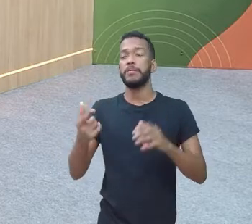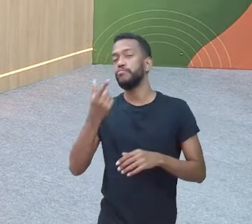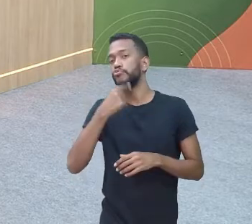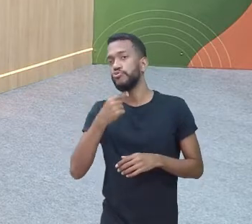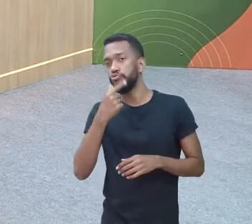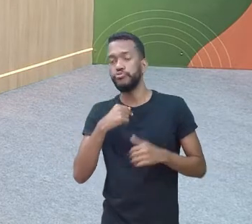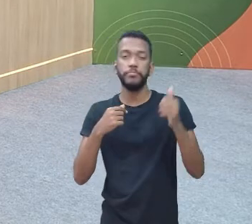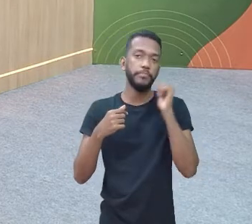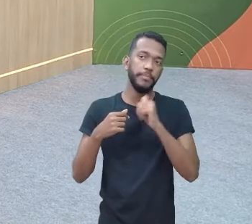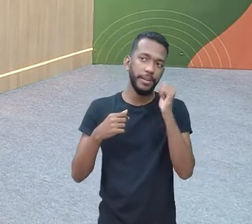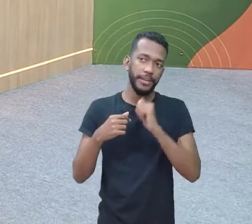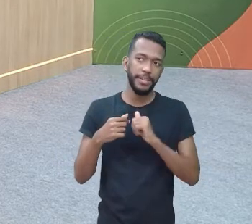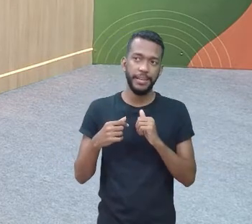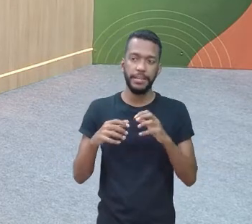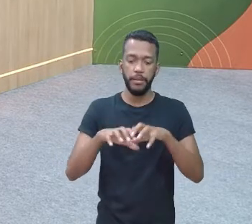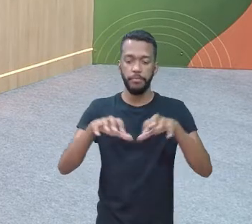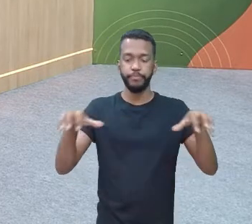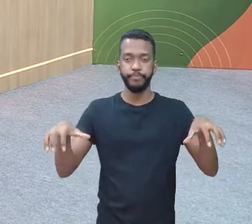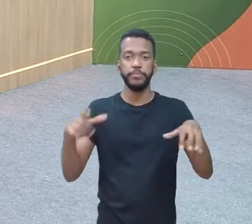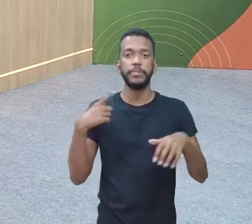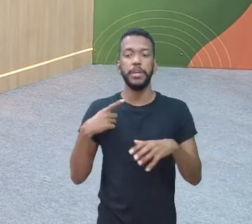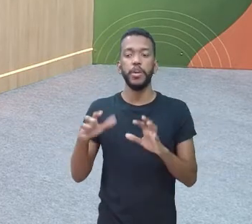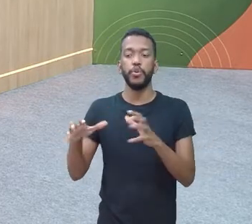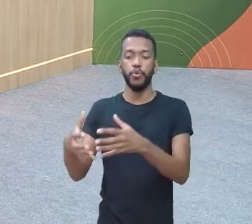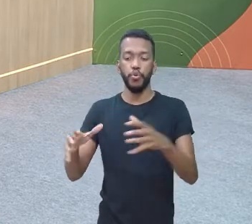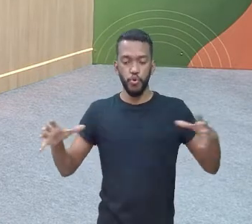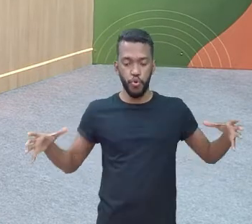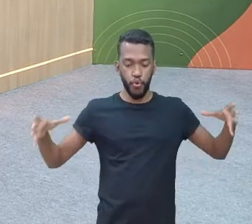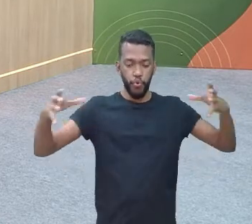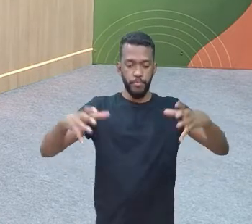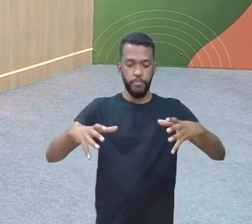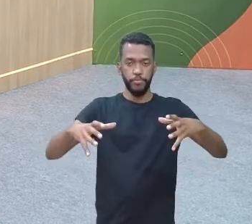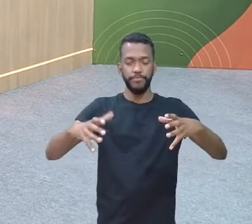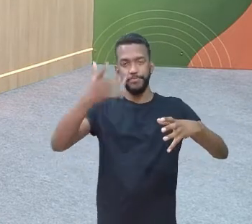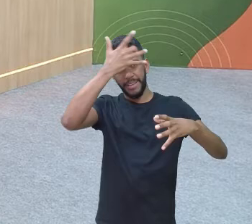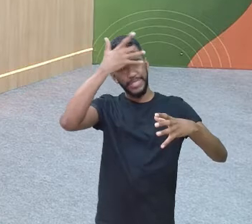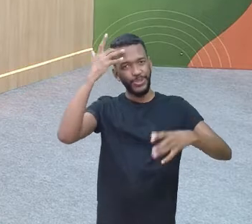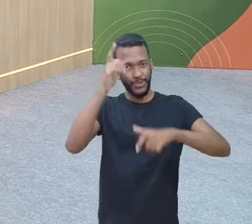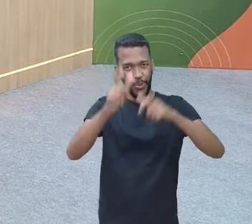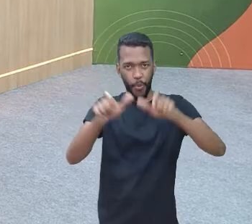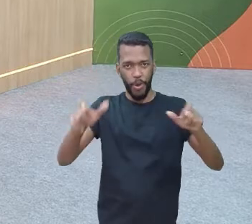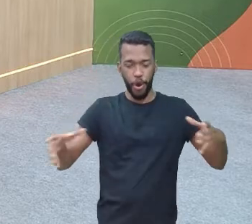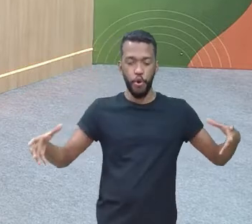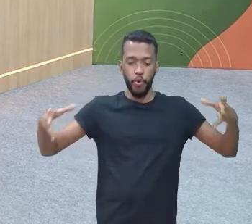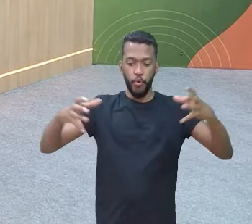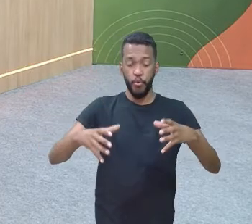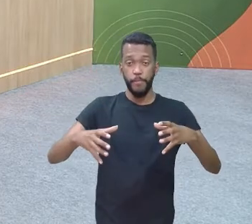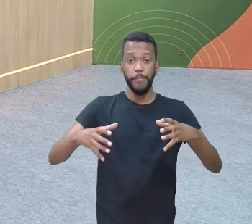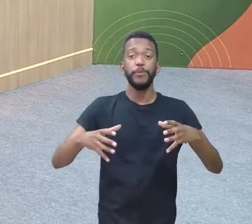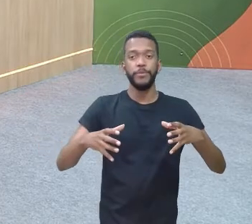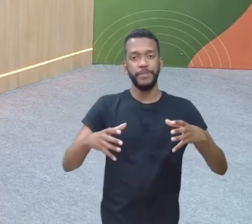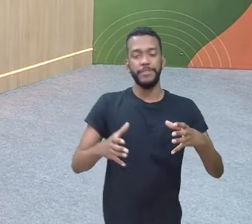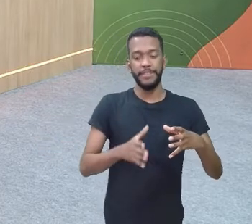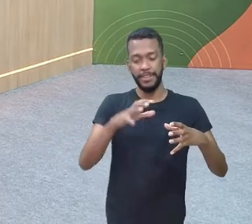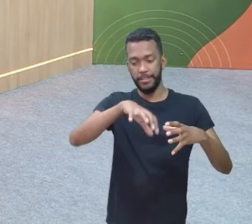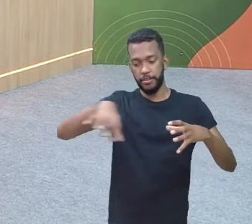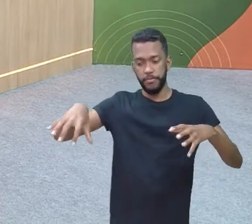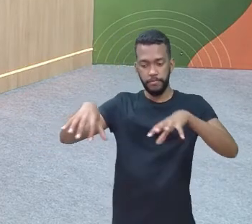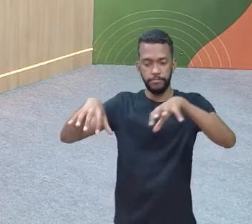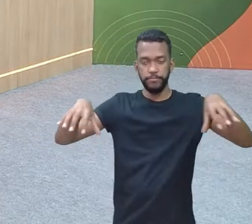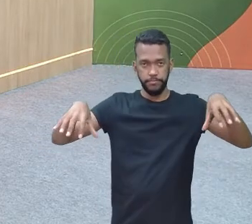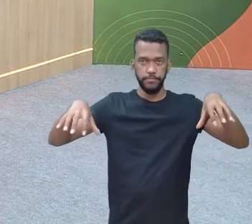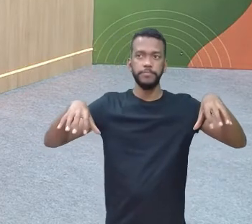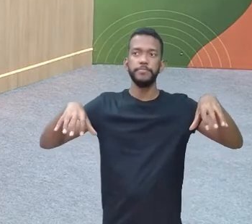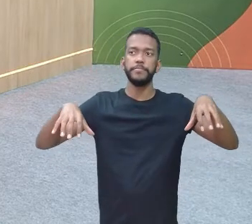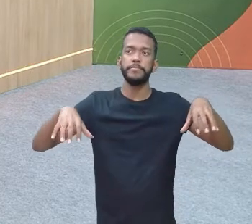e meninas individualmente, né? Então, eu tenho um grupo de crianças, um grupo de pessoas e vou dividir esse grupo em dois